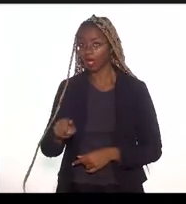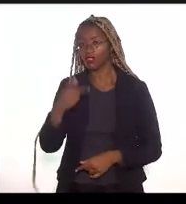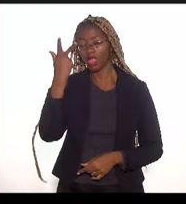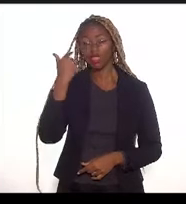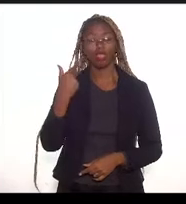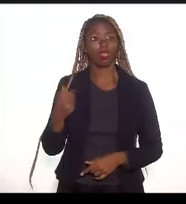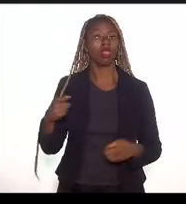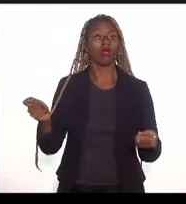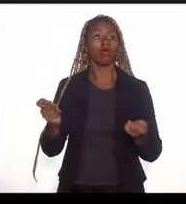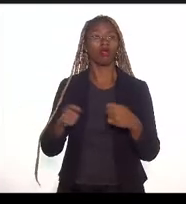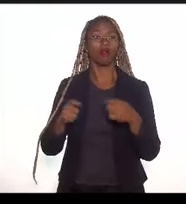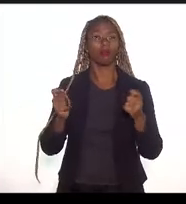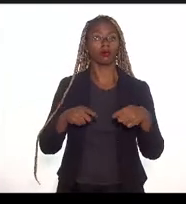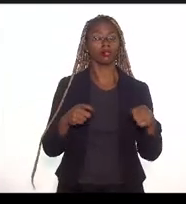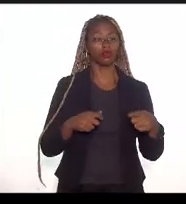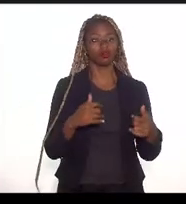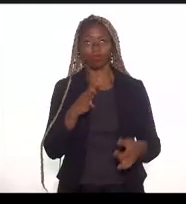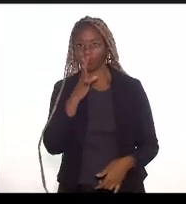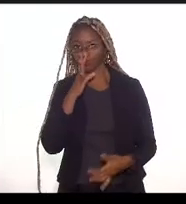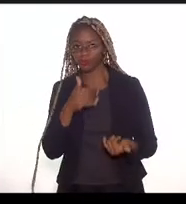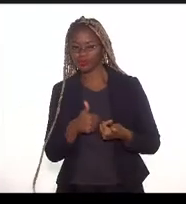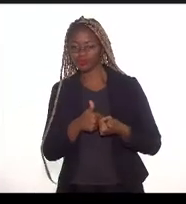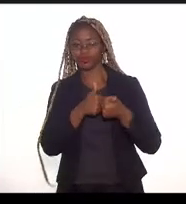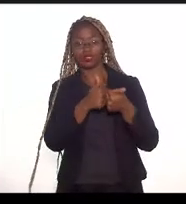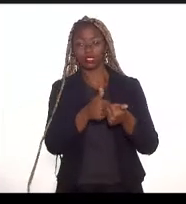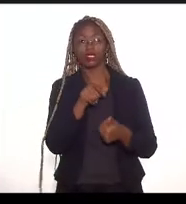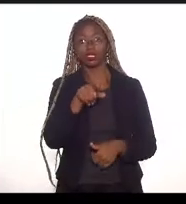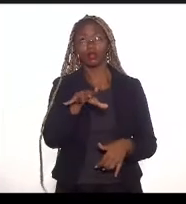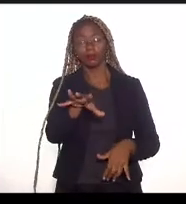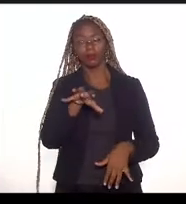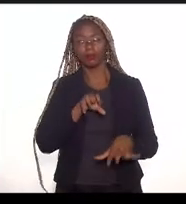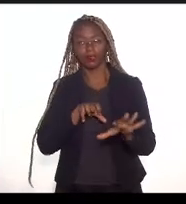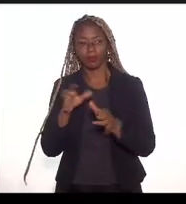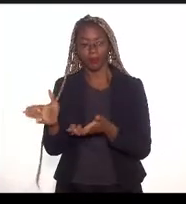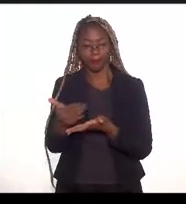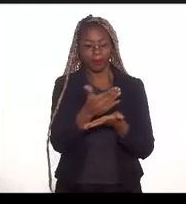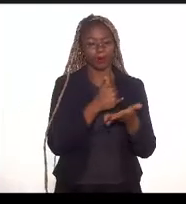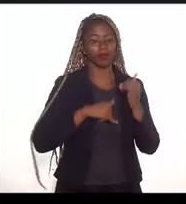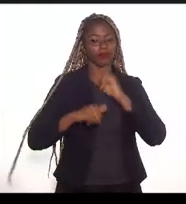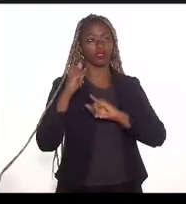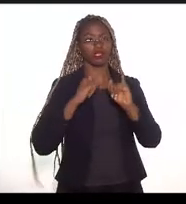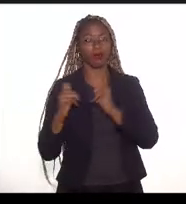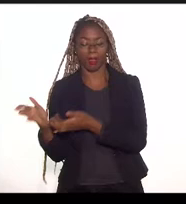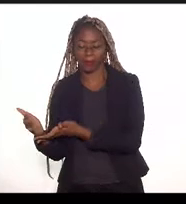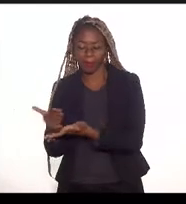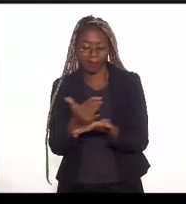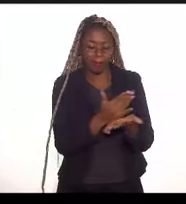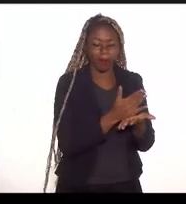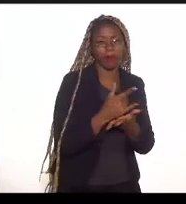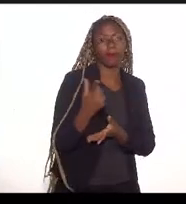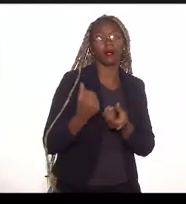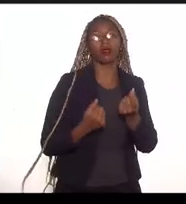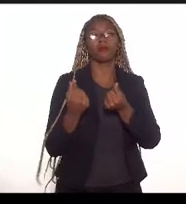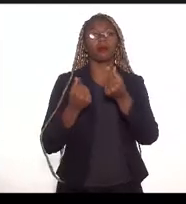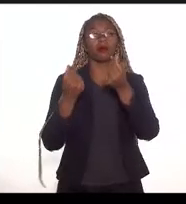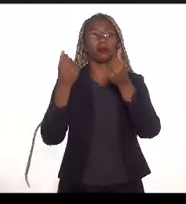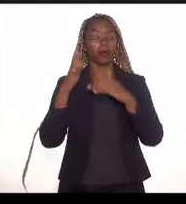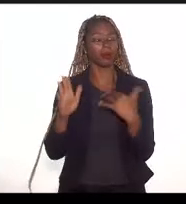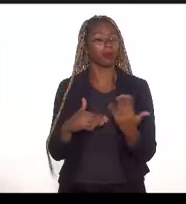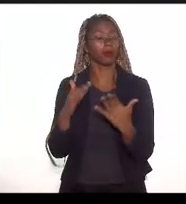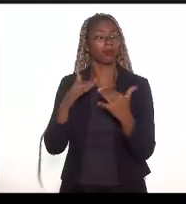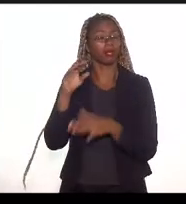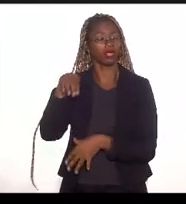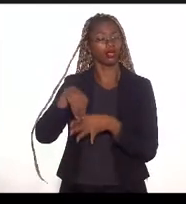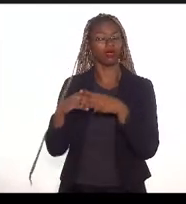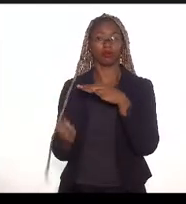para o acompanhamento e ela possui essas informações com relação à arrecadação e faturamento da empresa. Então, fica a cargo da